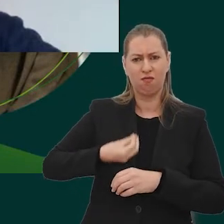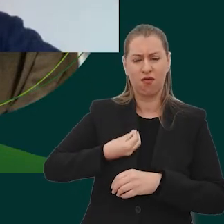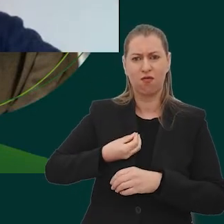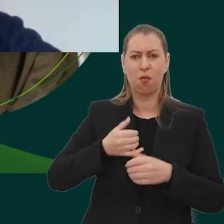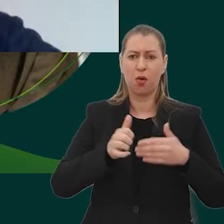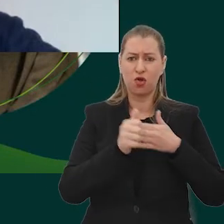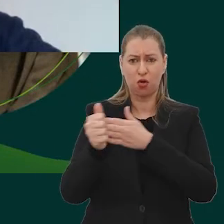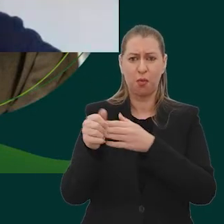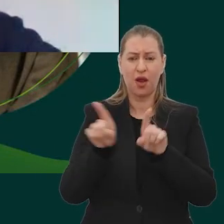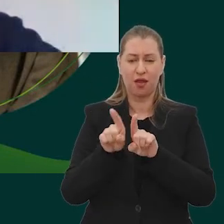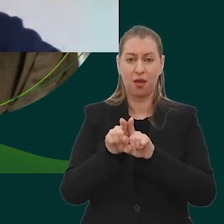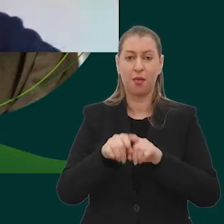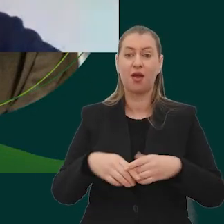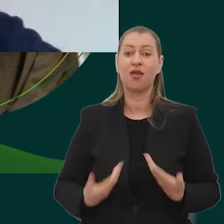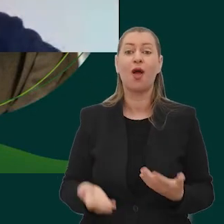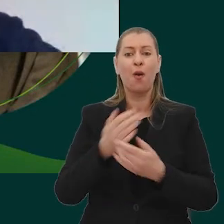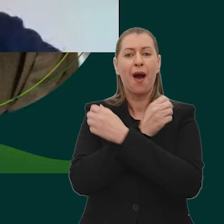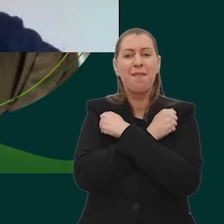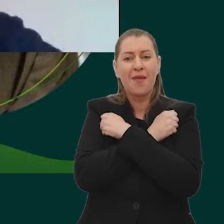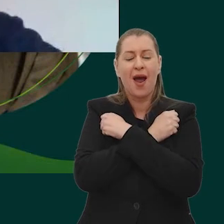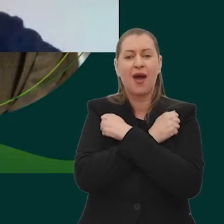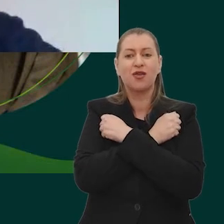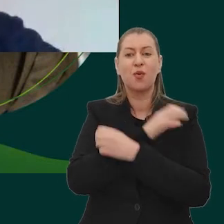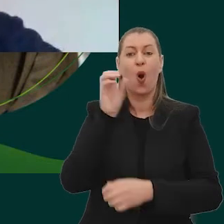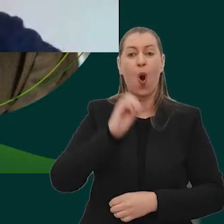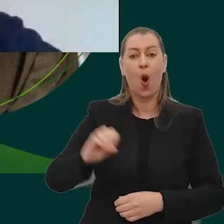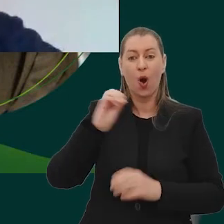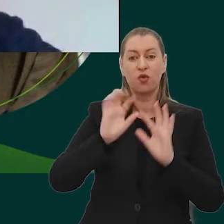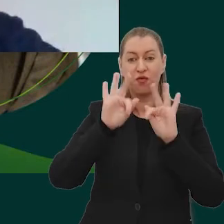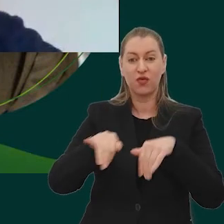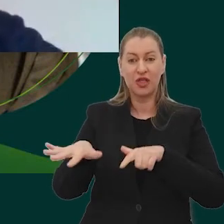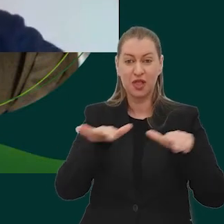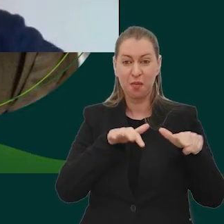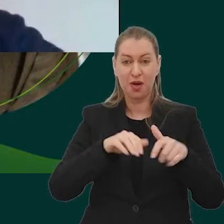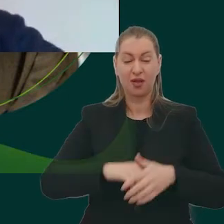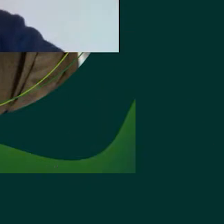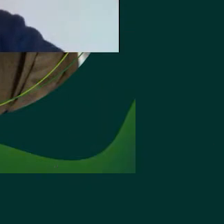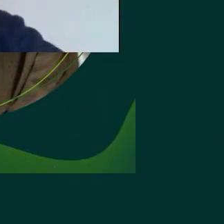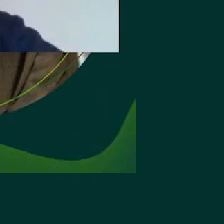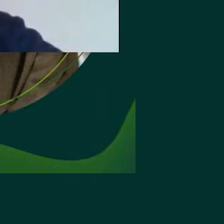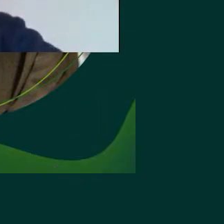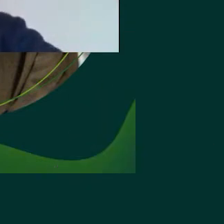Então tá, gente? Um grande abraço e um ótimo final de semana. Até mais!